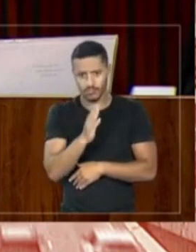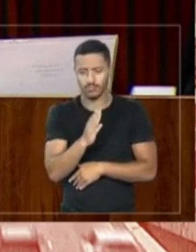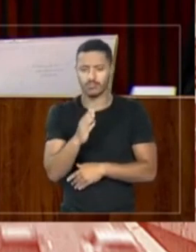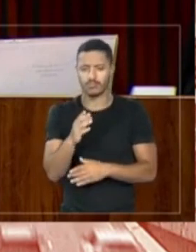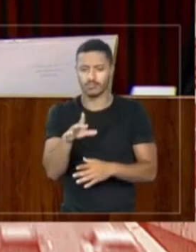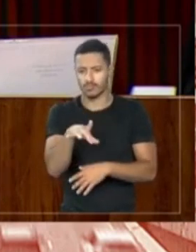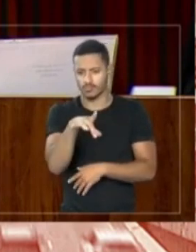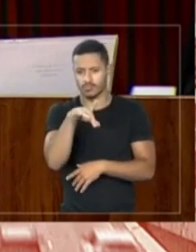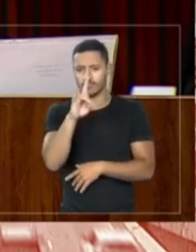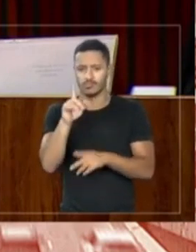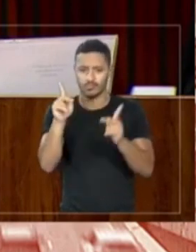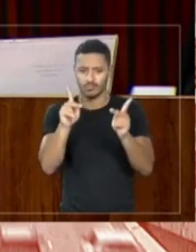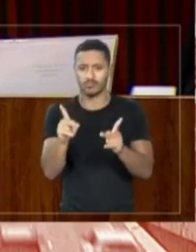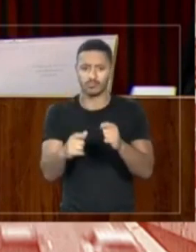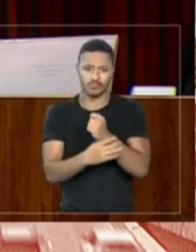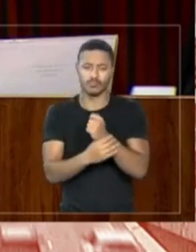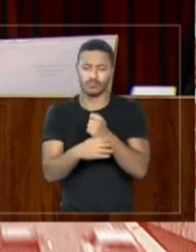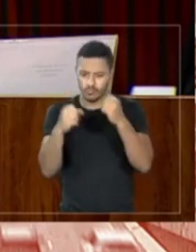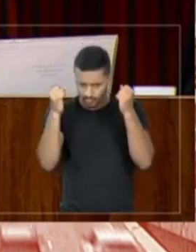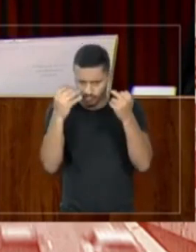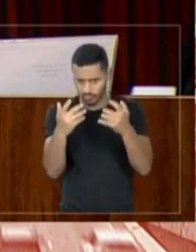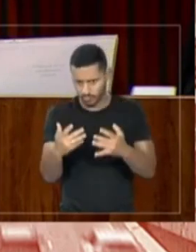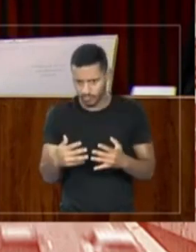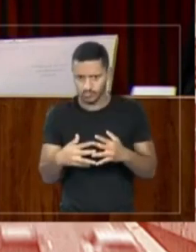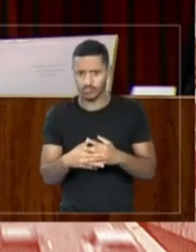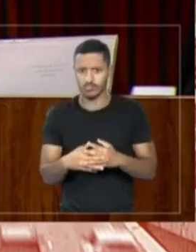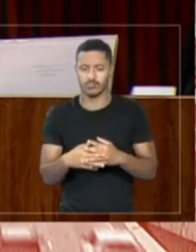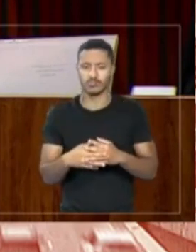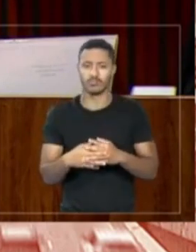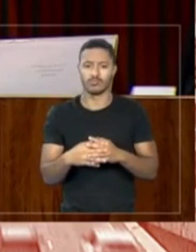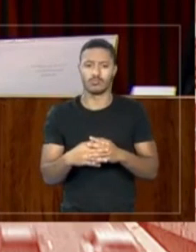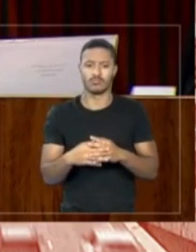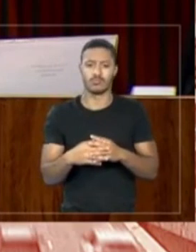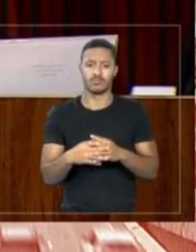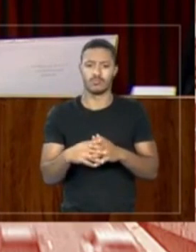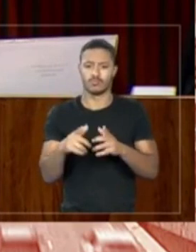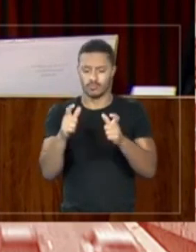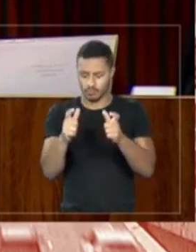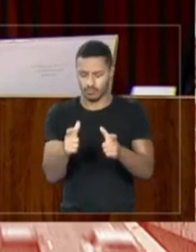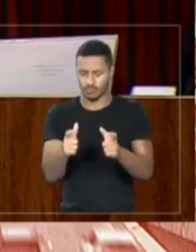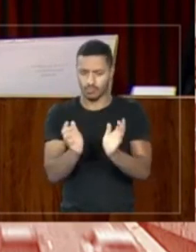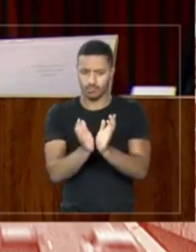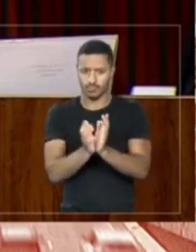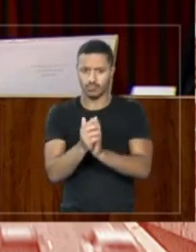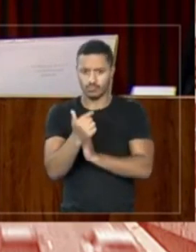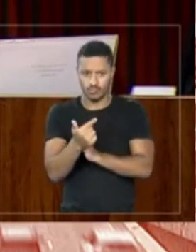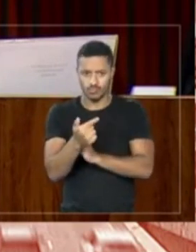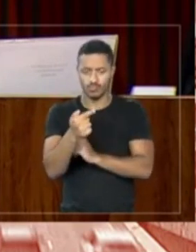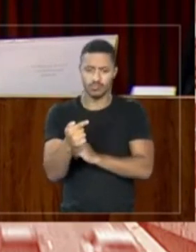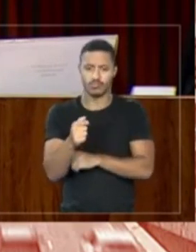mais incisivas, como que temendo que uma quebra da democracia. Ou seja, o discurso do Fachin